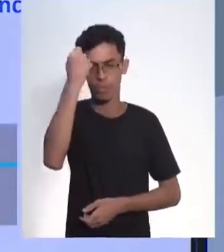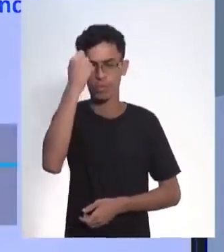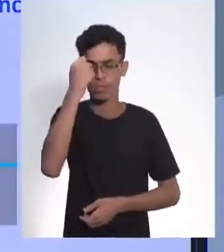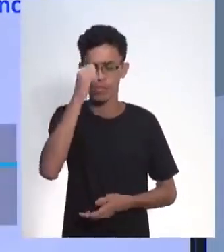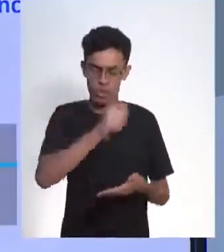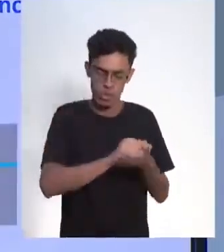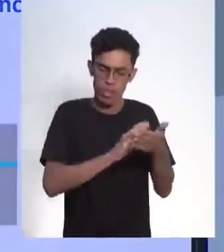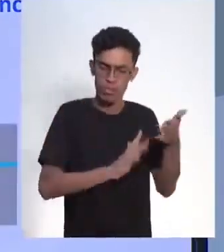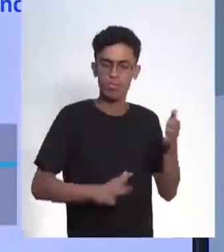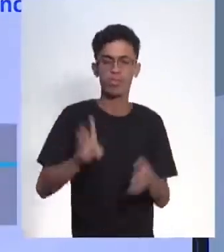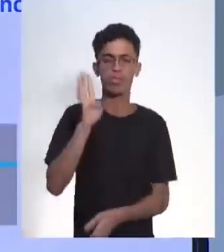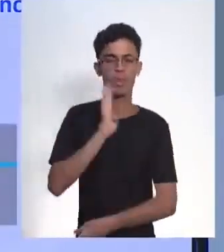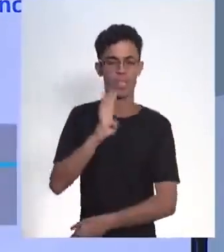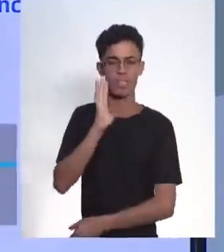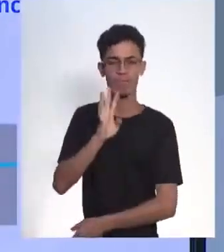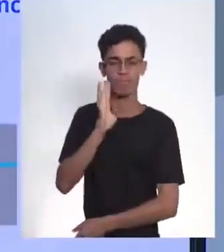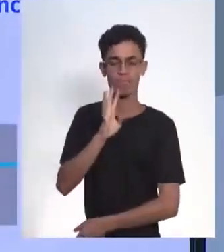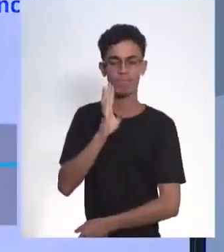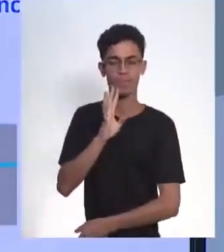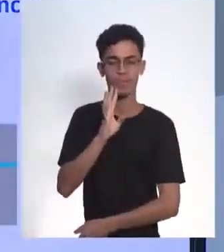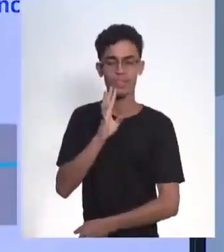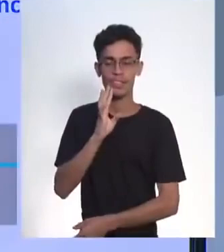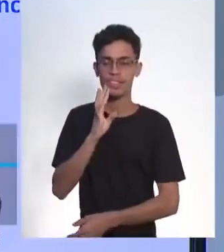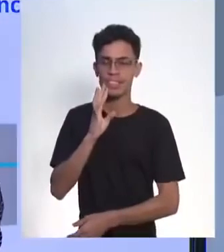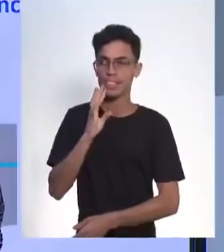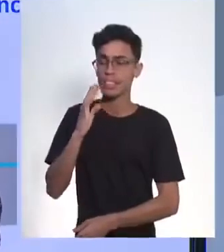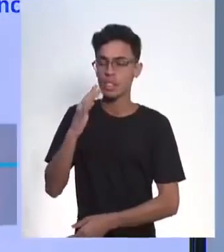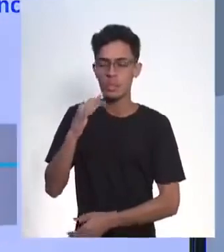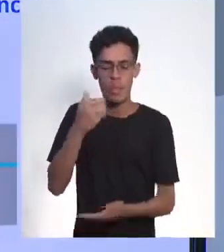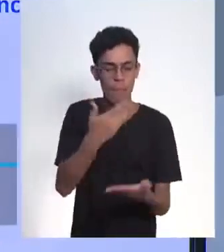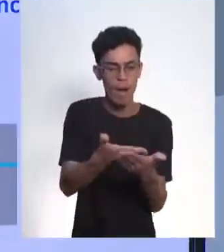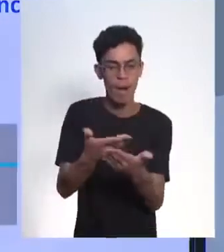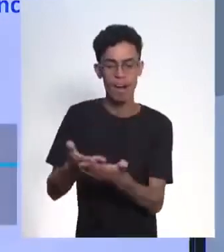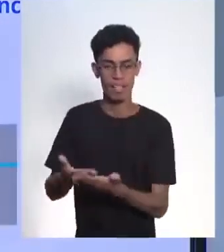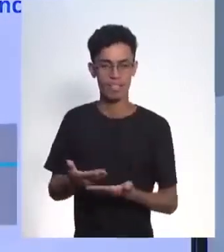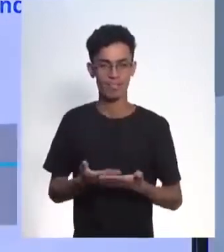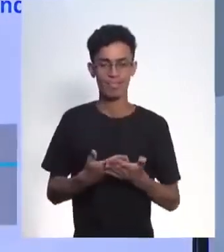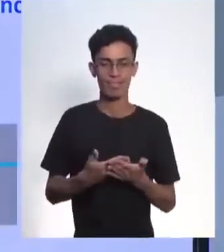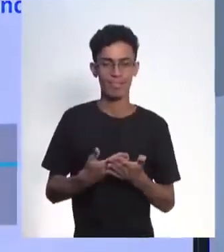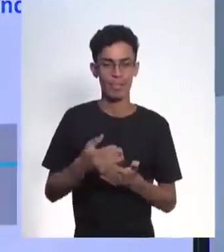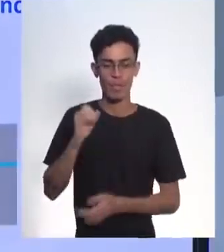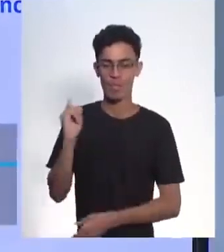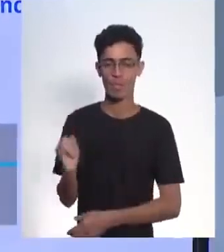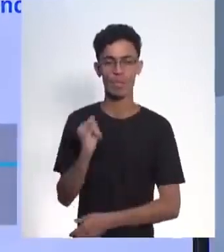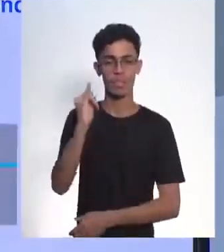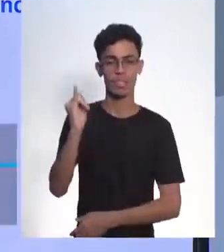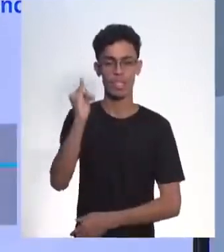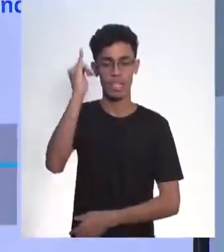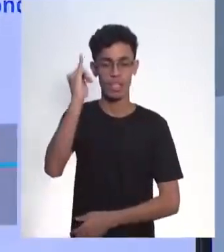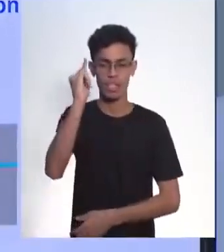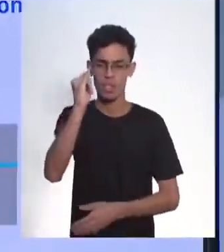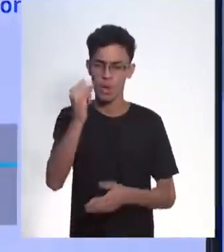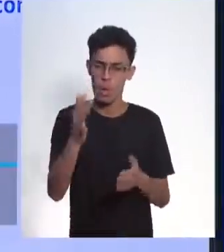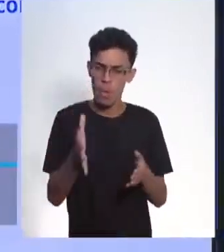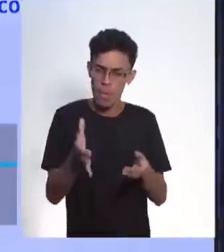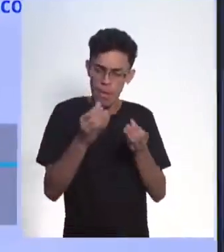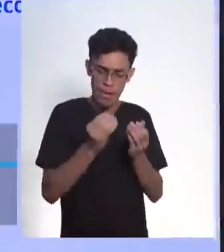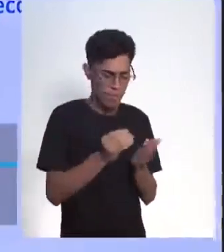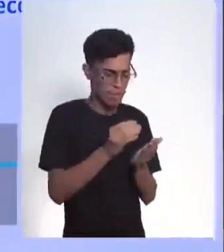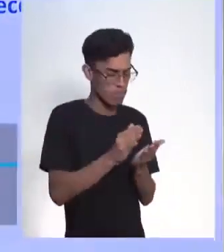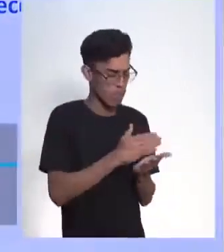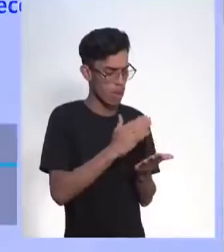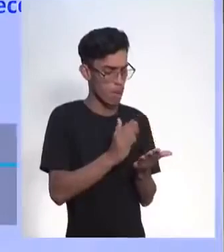legal e hoje nós vamos ter uma aula bem interessante. Então, não perca tempo, pegue seu material,